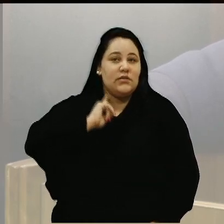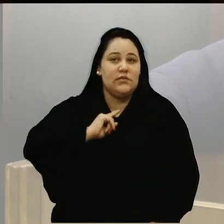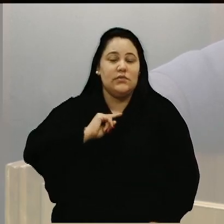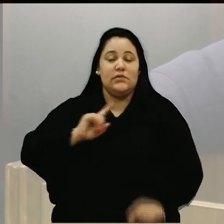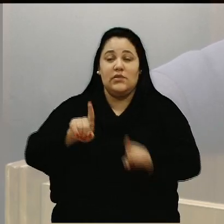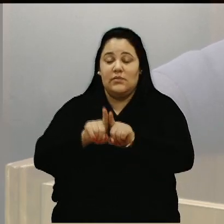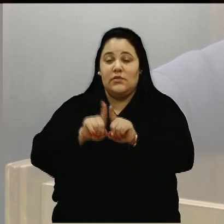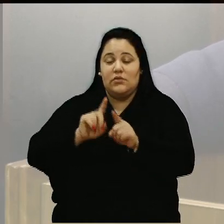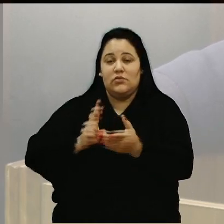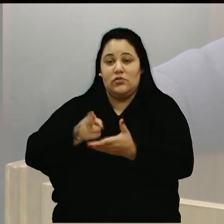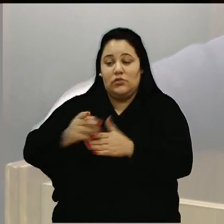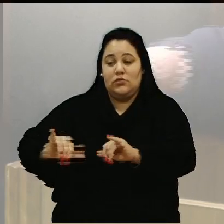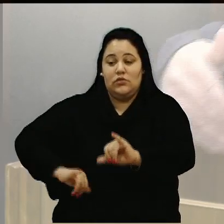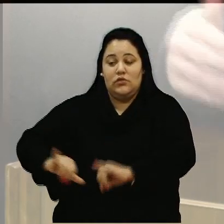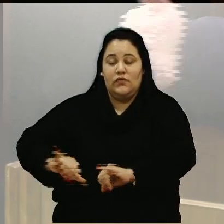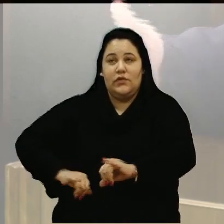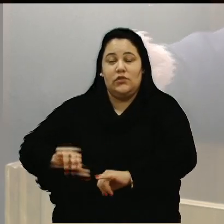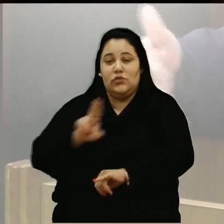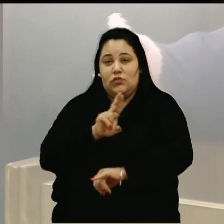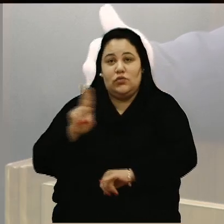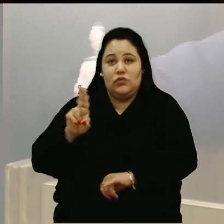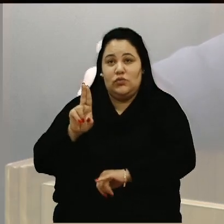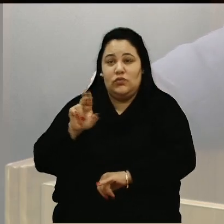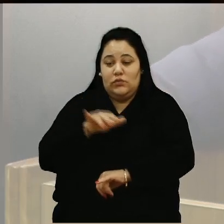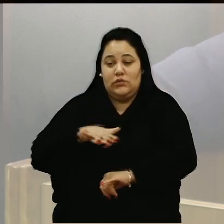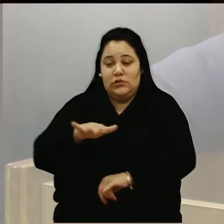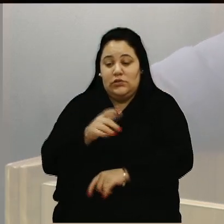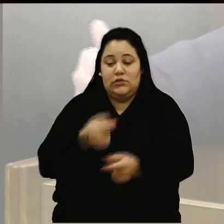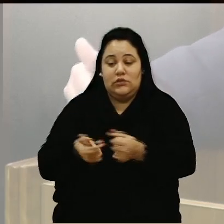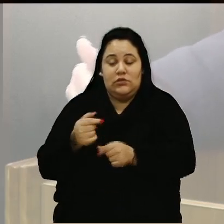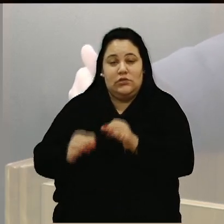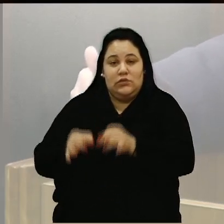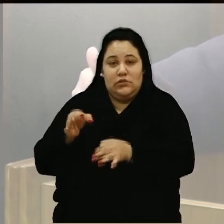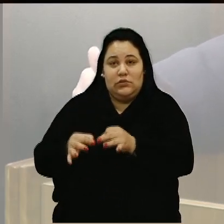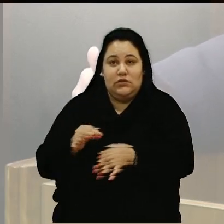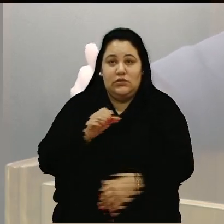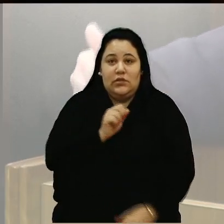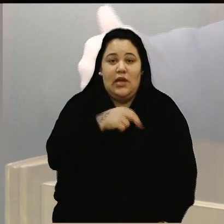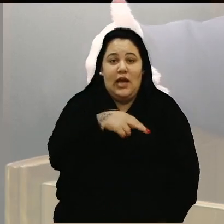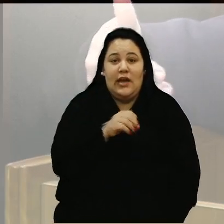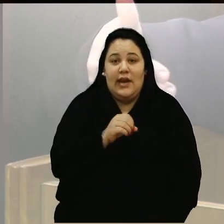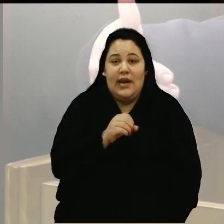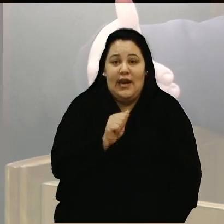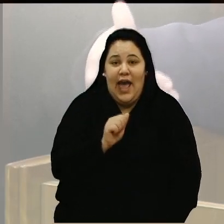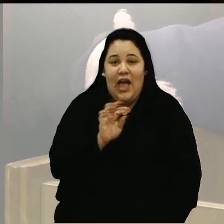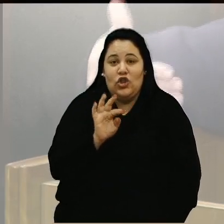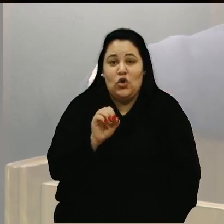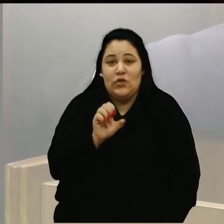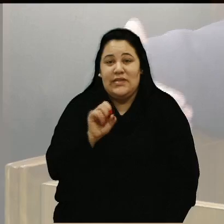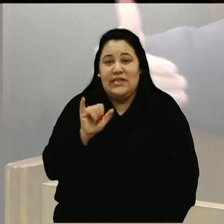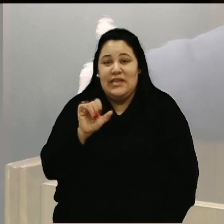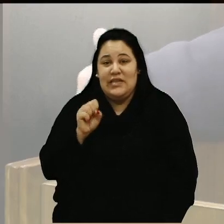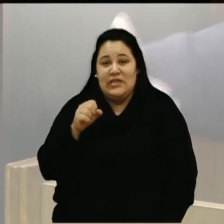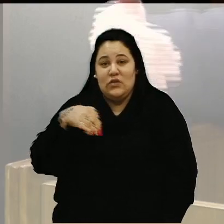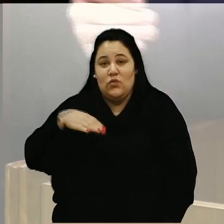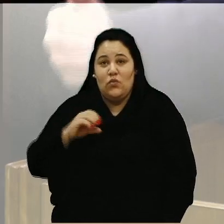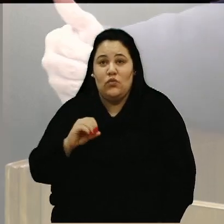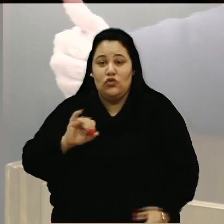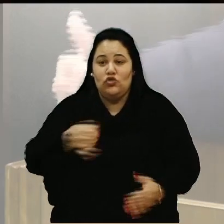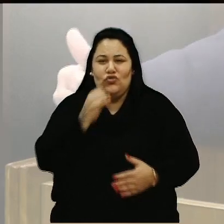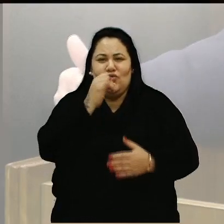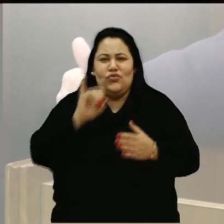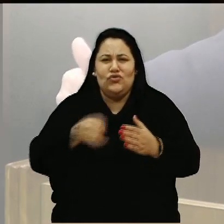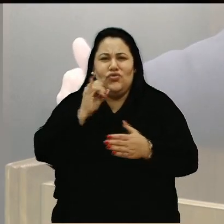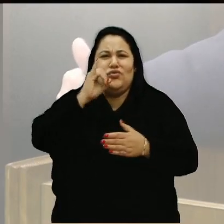sofrendo o que se chama no economês e no juridiquês de anatocismo. O processo de anatocismo é quando os juros sobre juros sobre